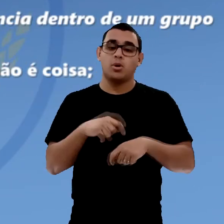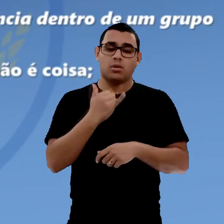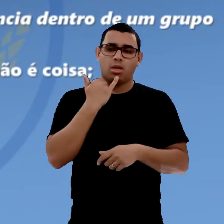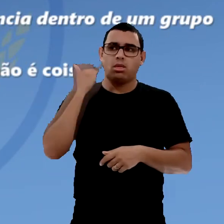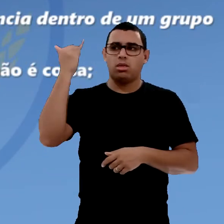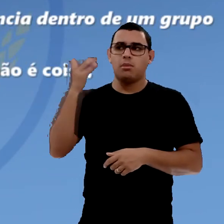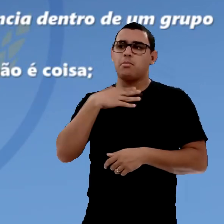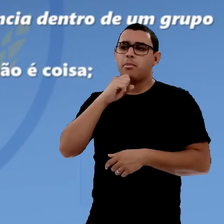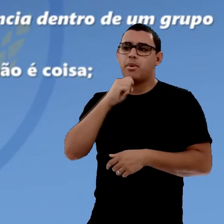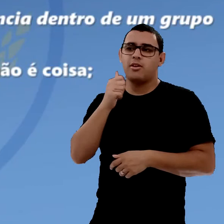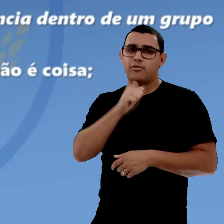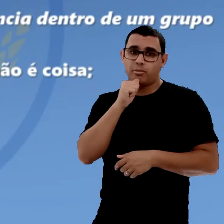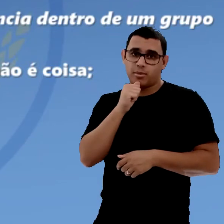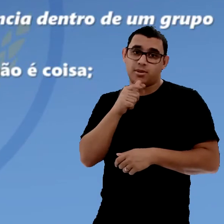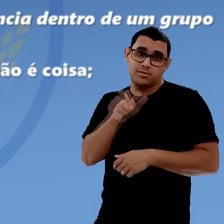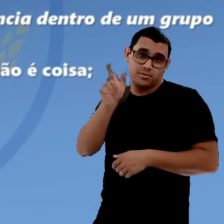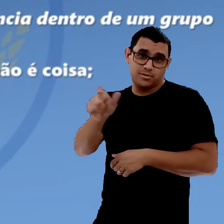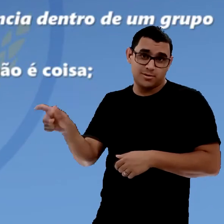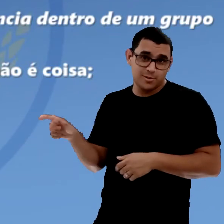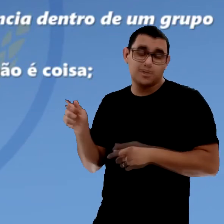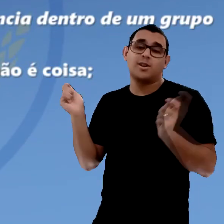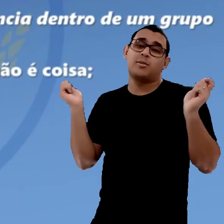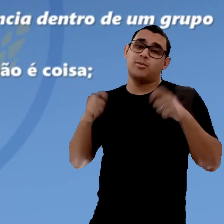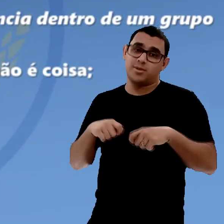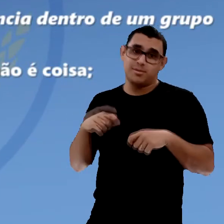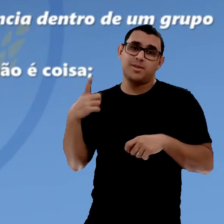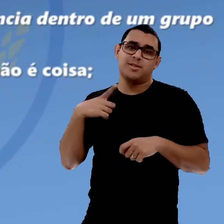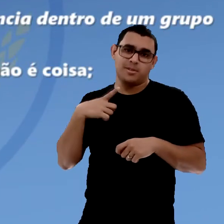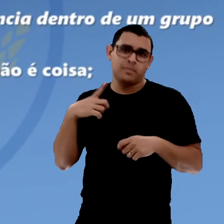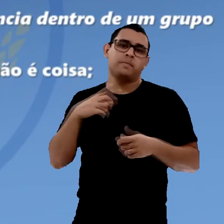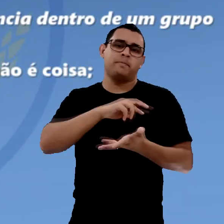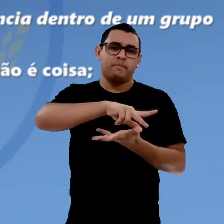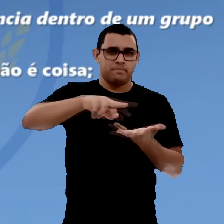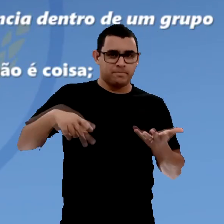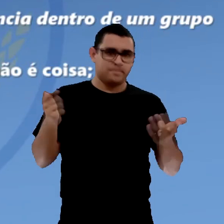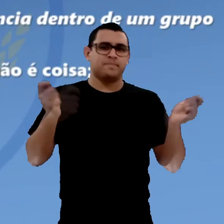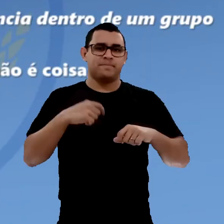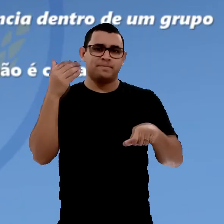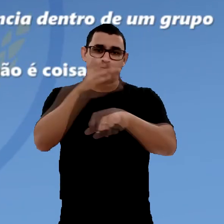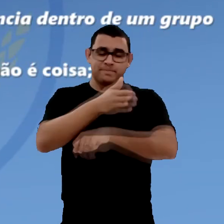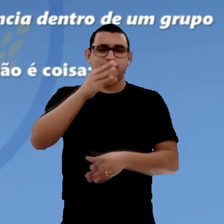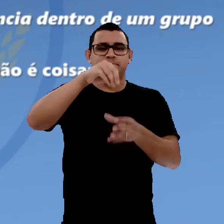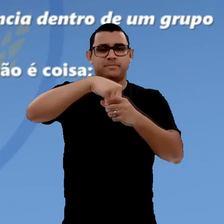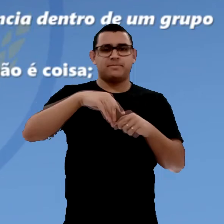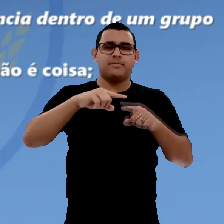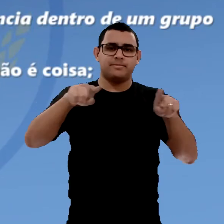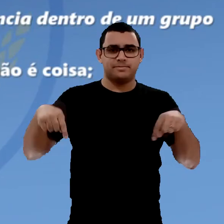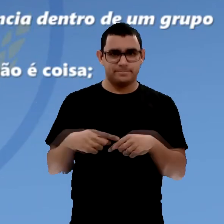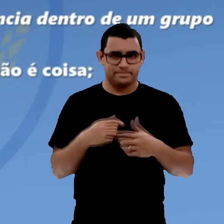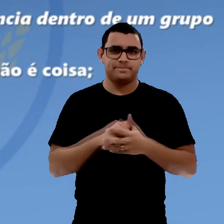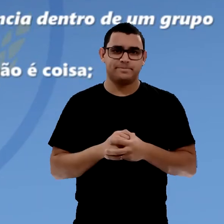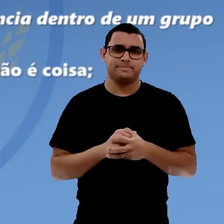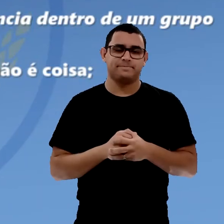conversar com os pais do elemento. Então há várias possibilidades de tentar manter a ordem dentro de uma sala. Isso é um